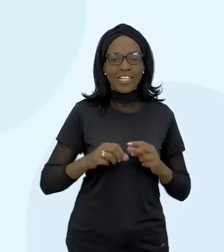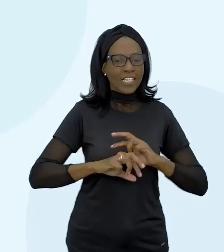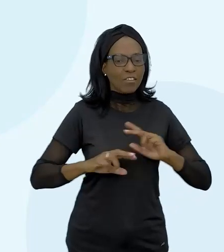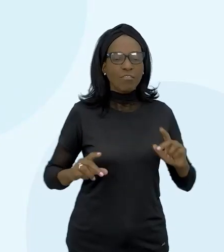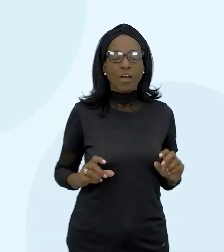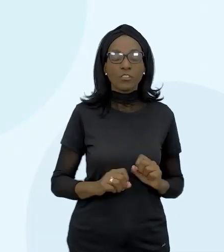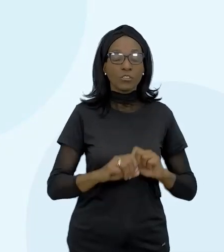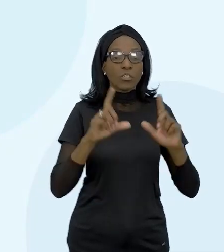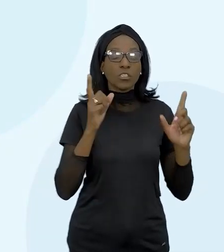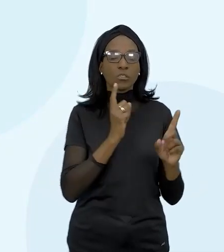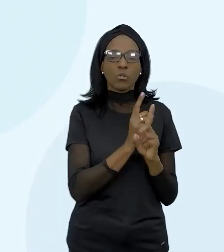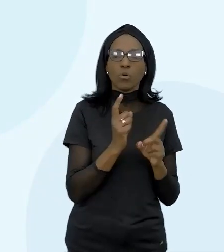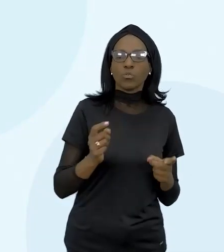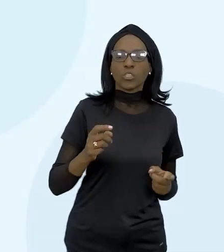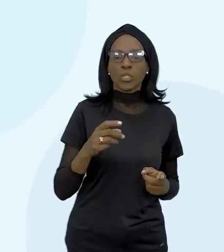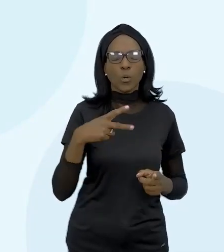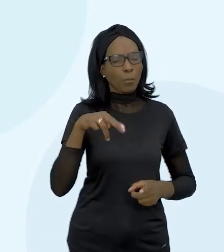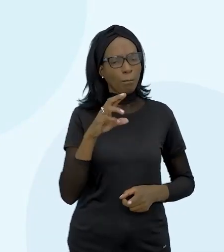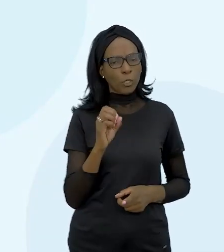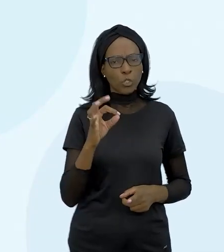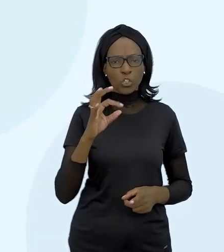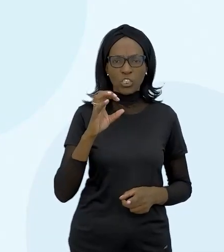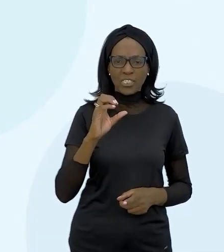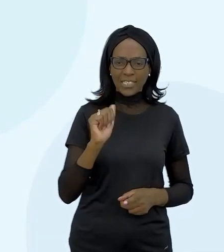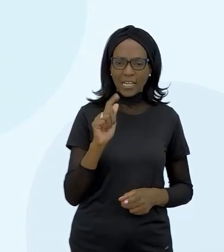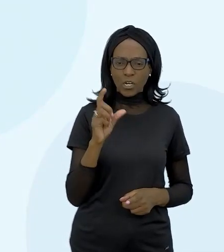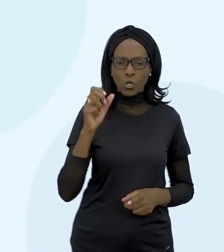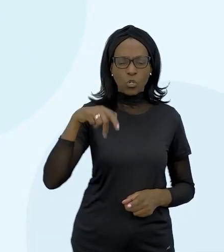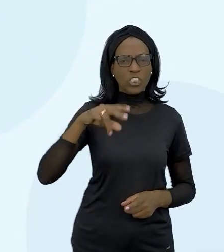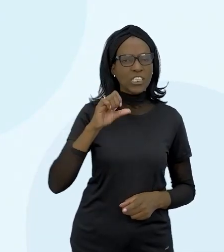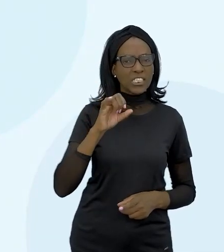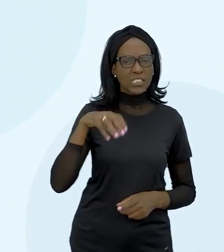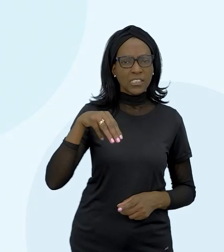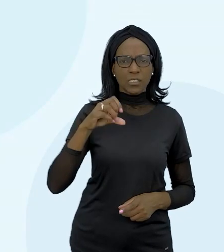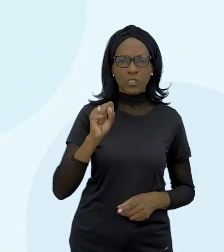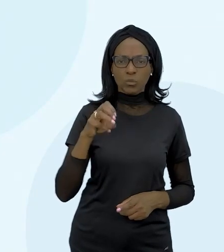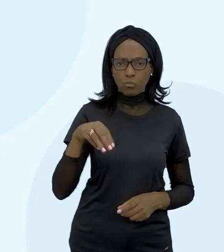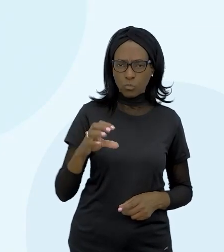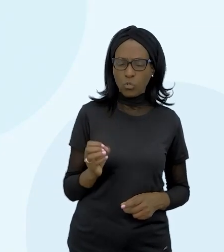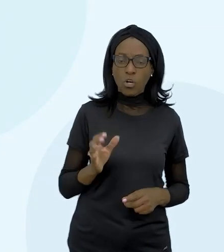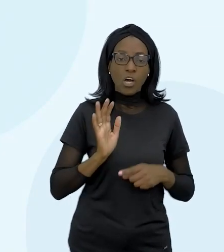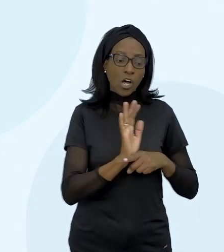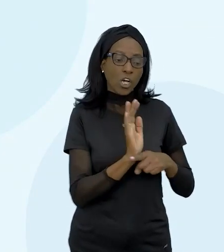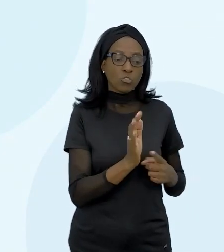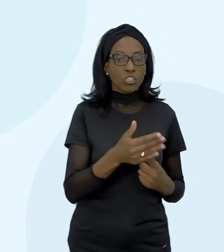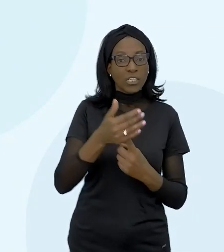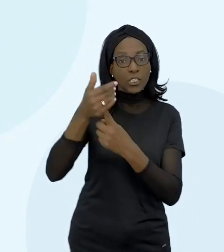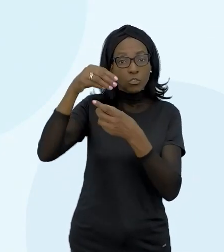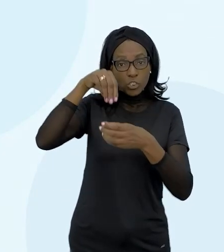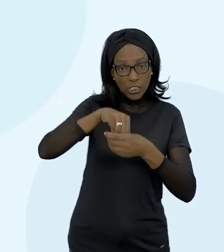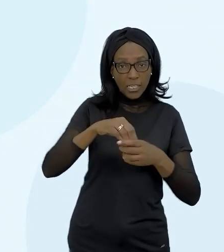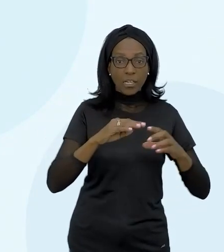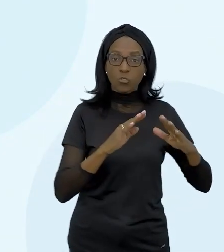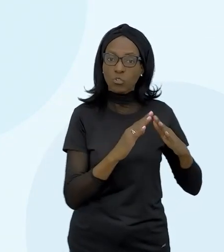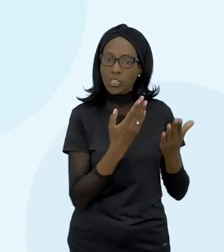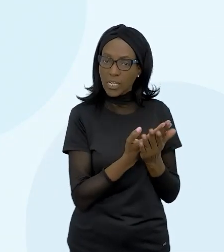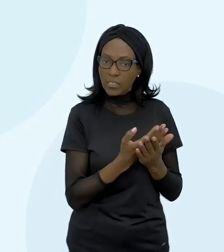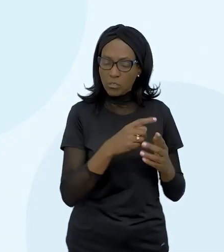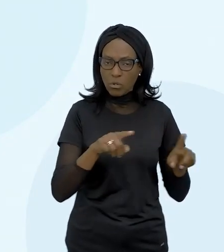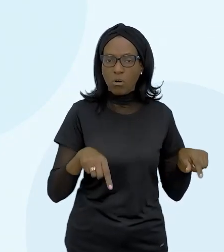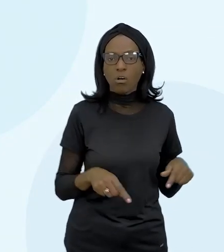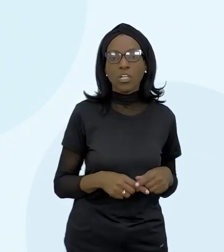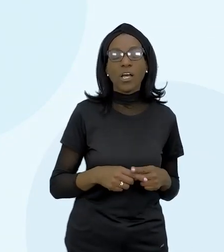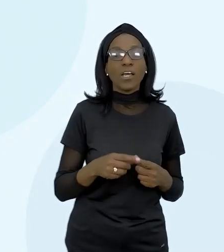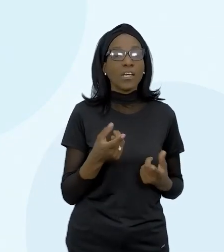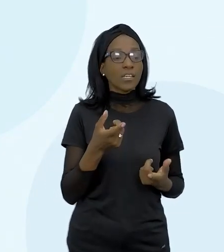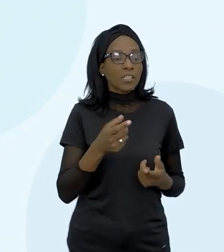protagonismo, além de aproximar a tecnologia em sala de aula, o que aumenta o interesse dos estudantes, porque hoje